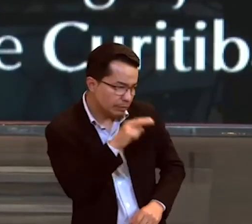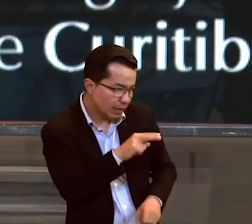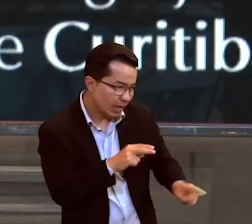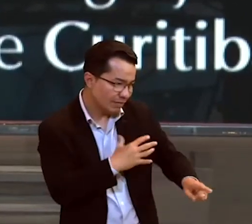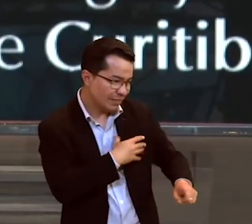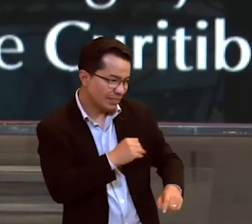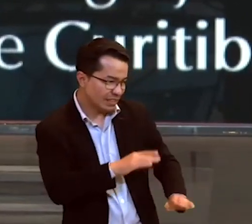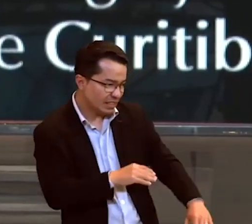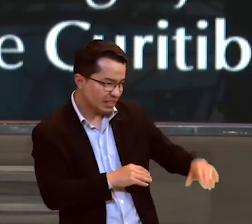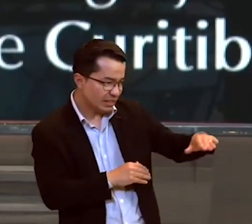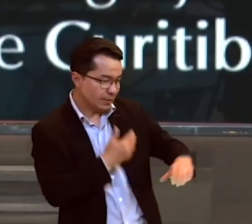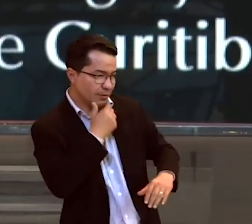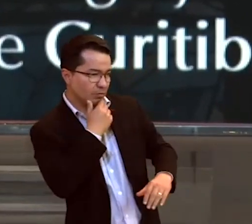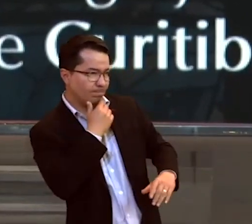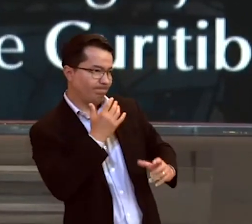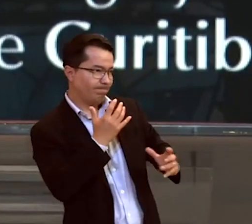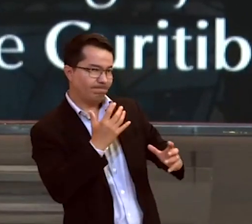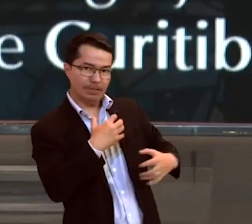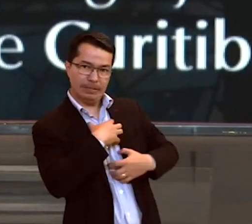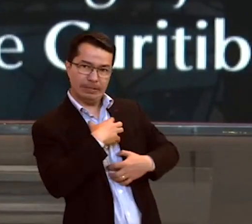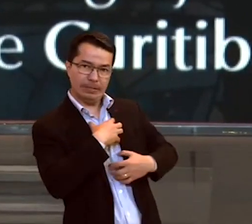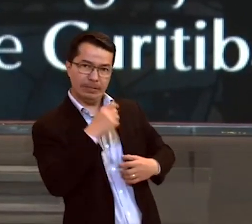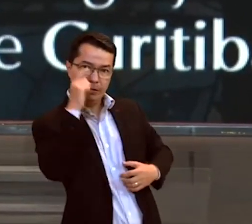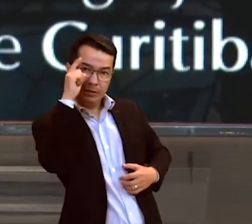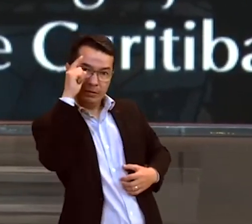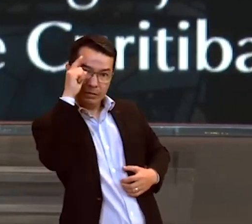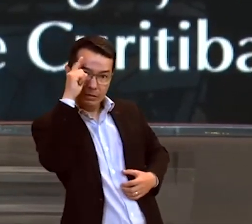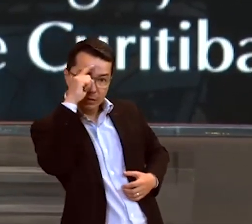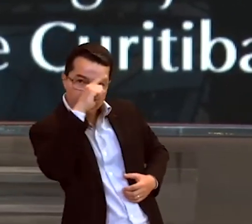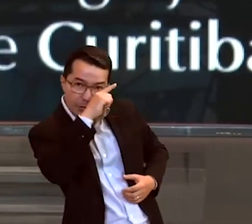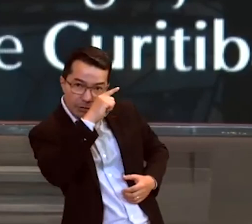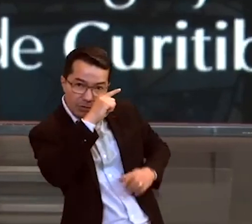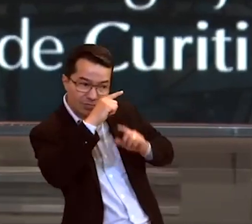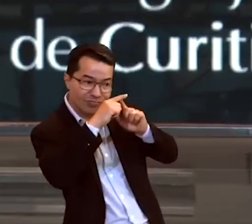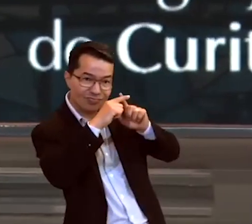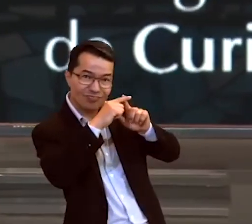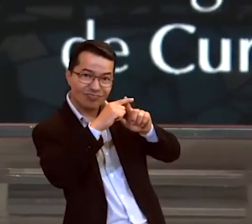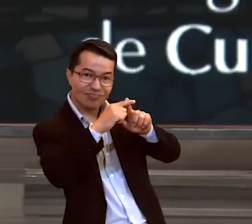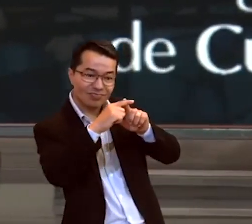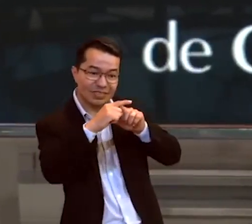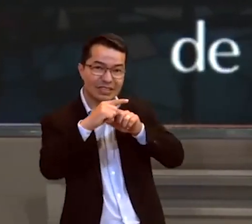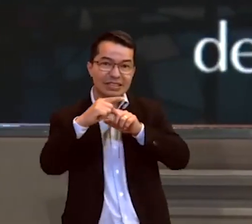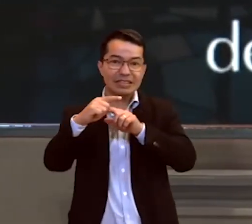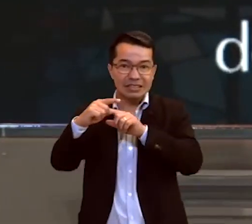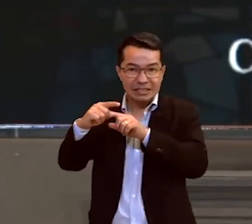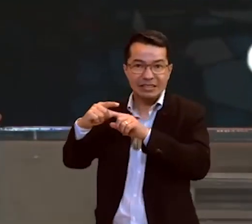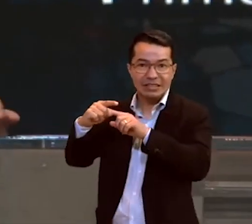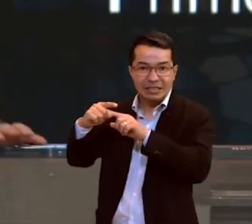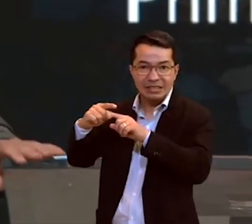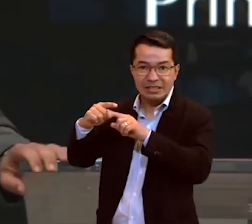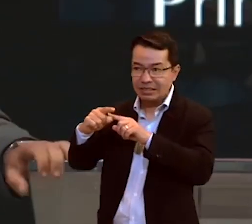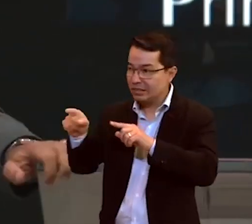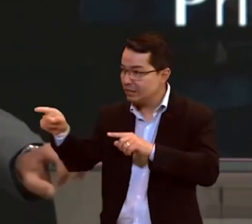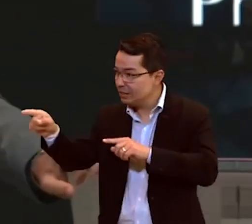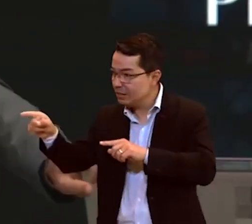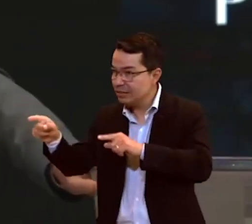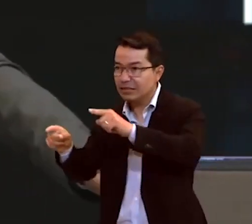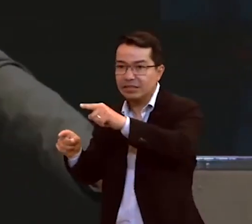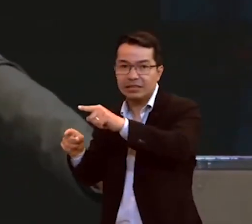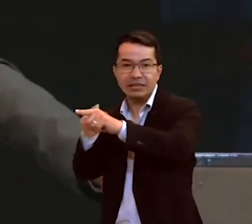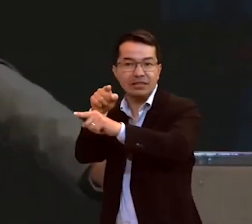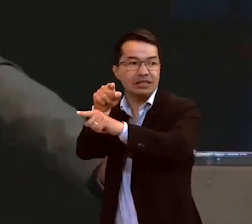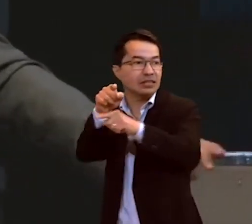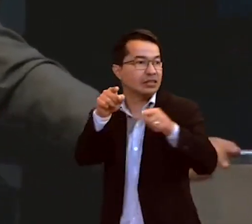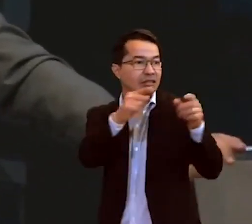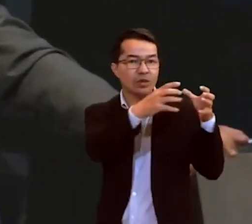São diferentes. Mas sabe qual que é a resposta para a jovem na universidade e para a mãe?